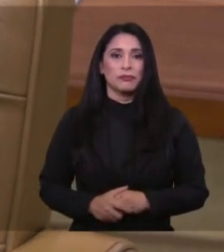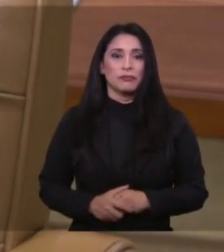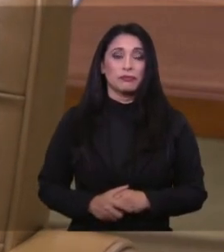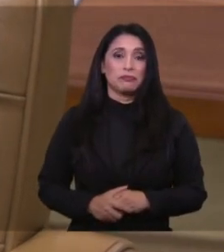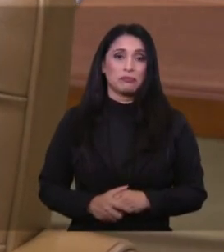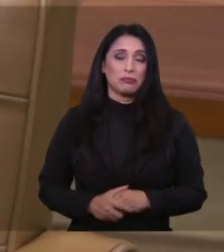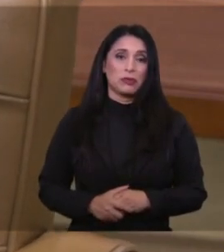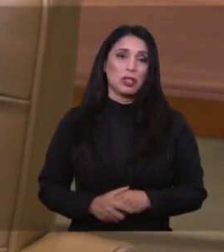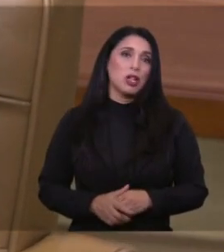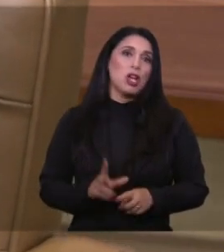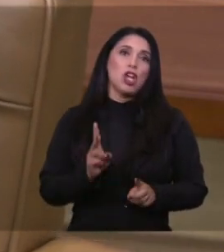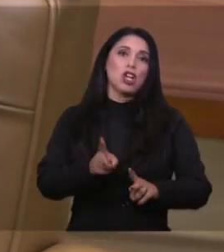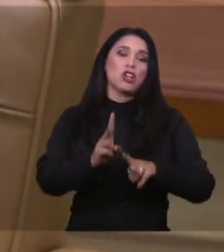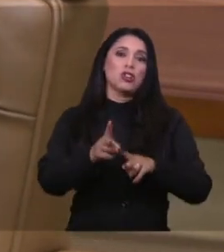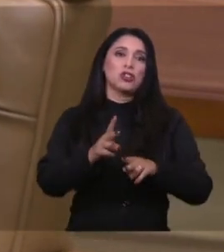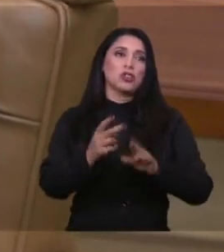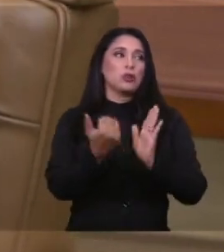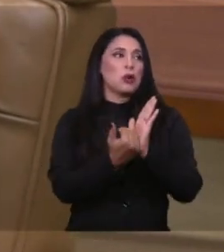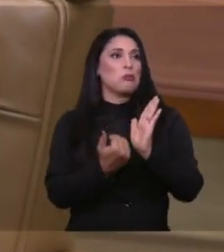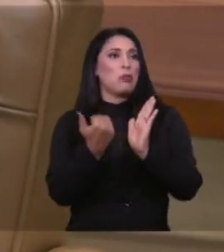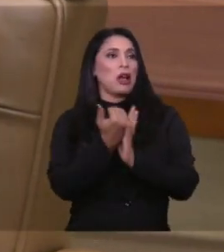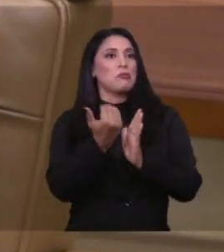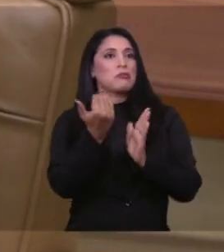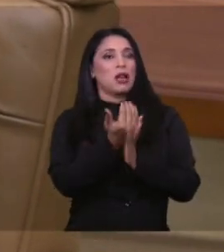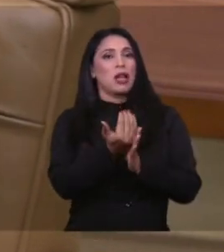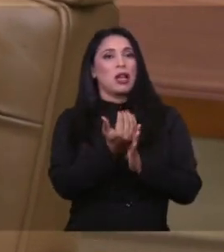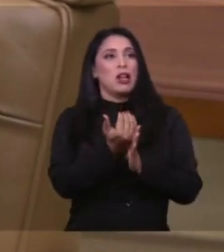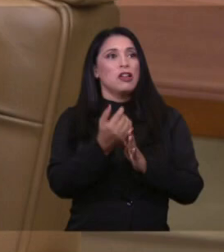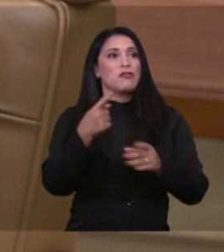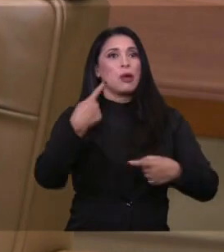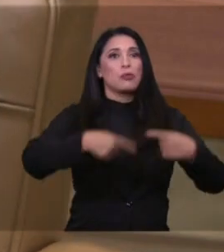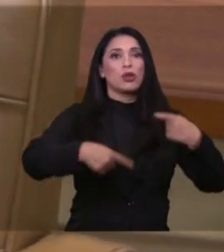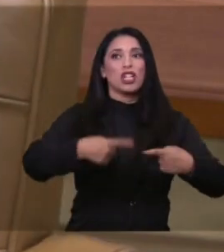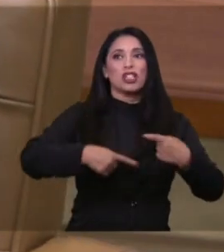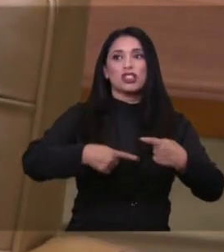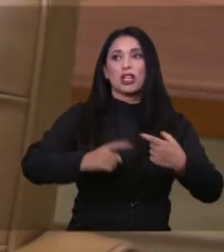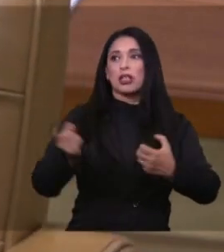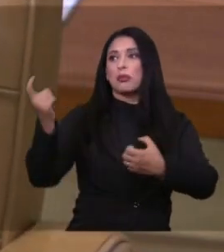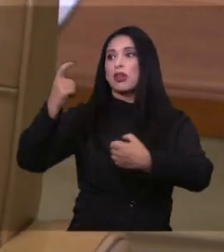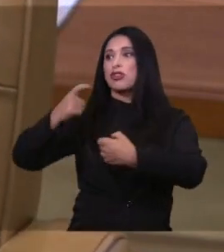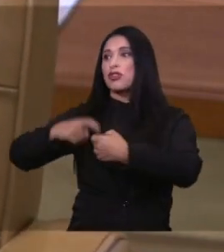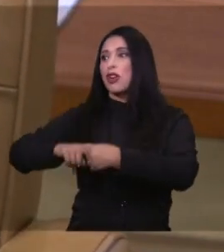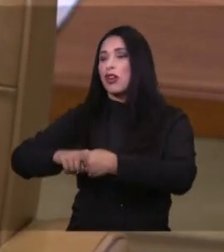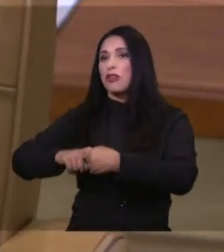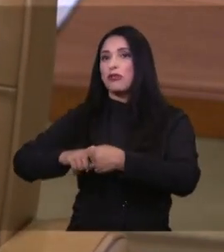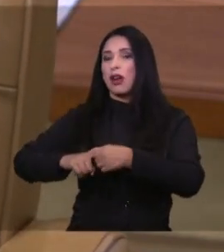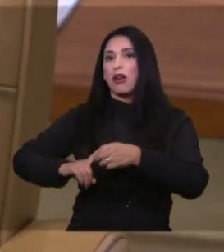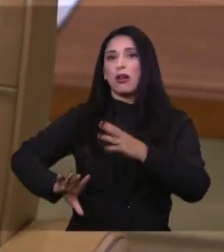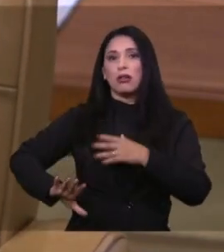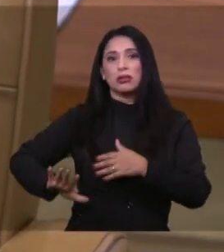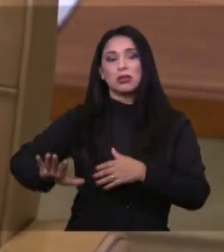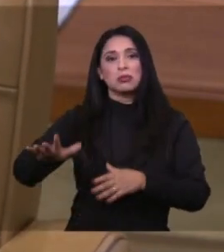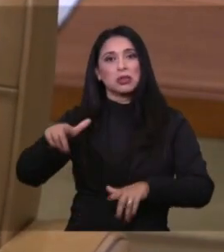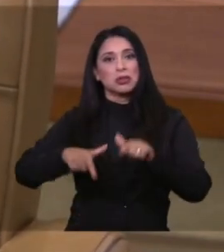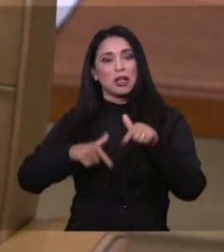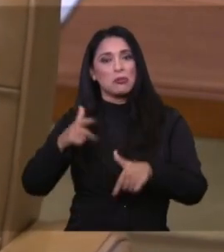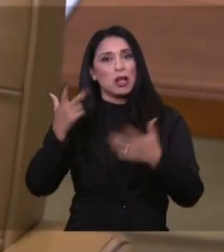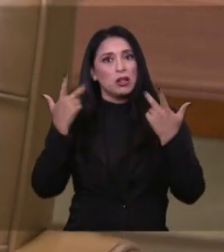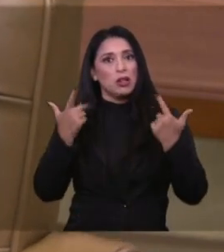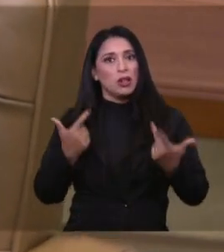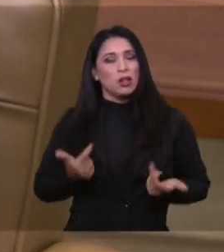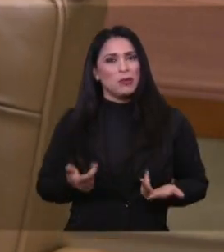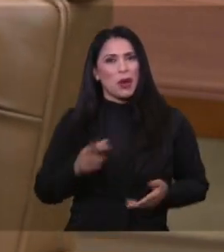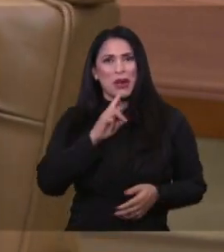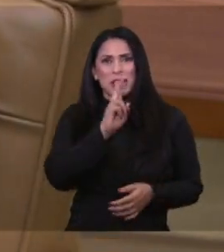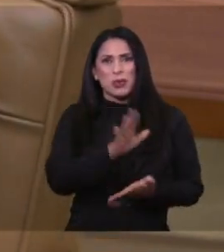continuam a fazer carreira, se elegem e depois voltam para a força. Nenhuma resposta em relação a